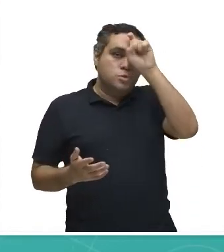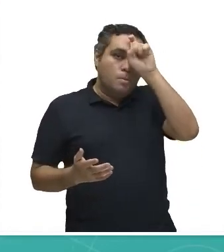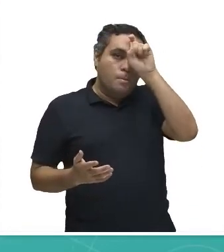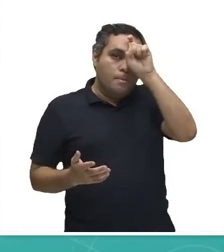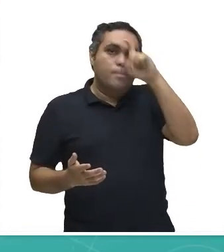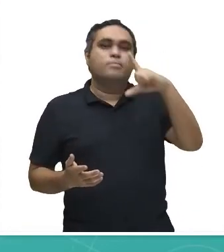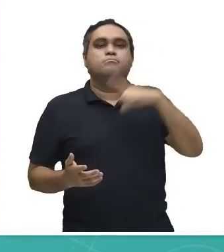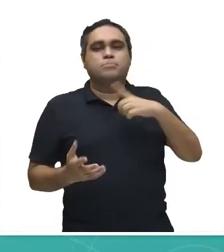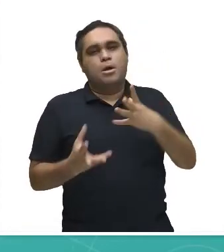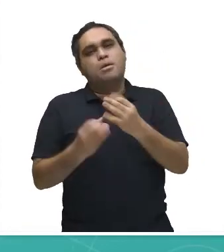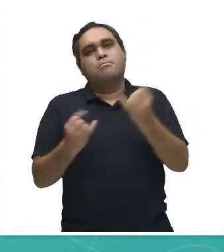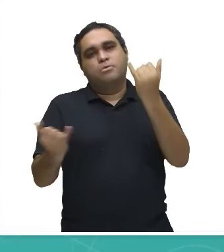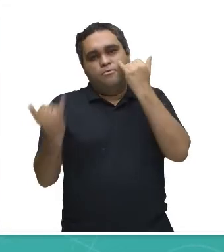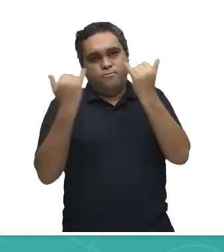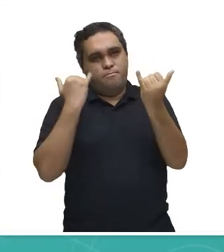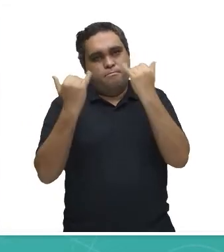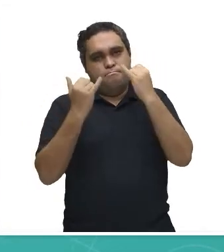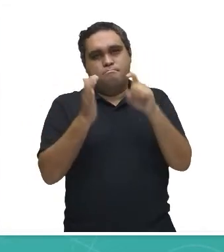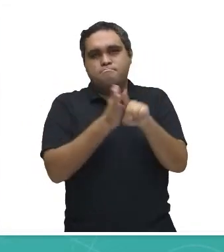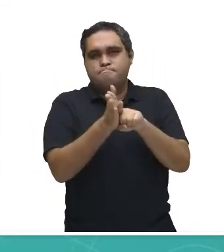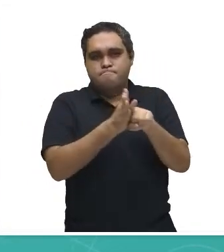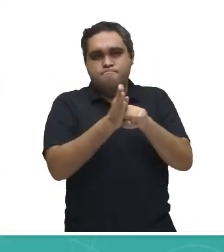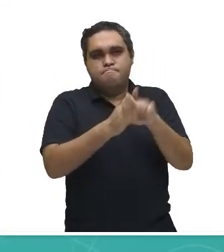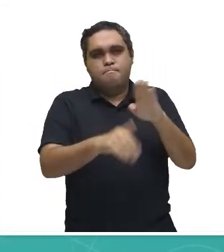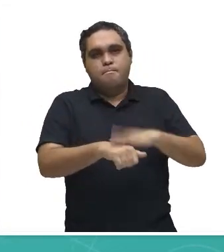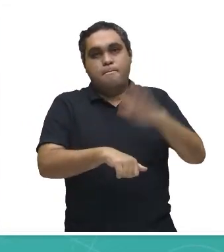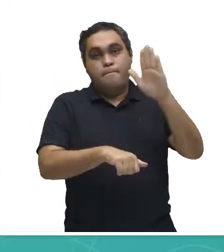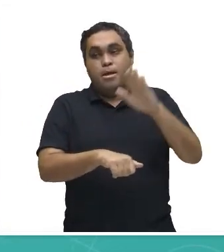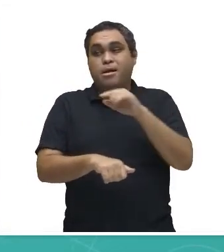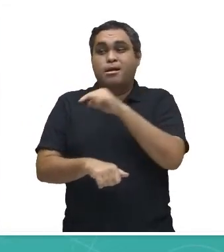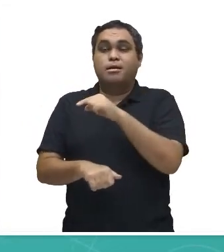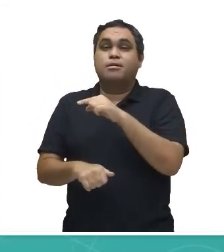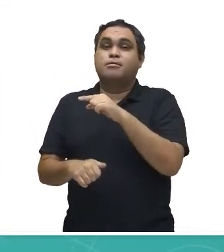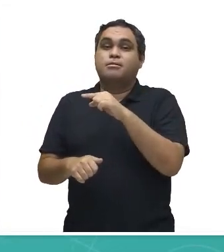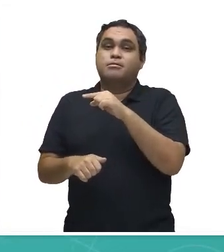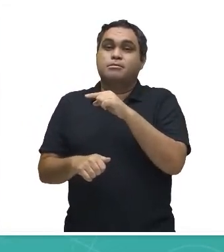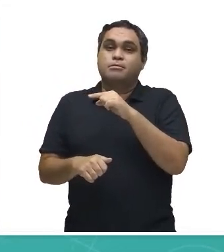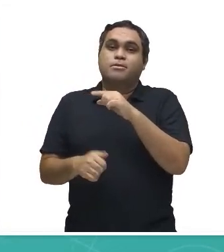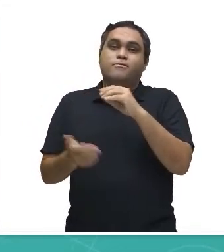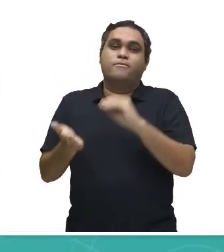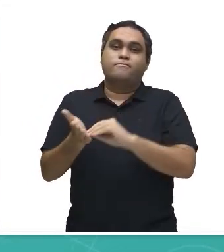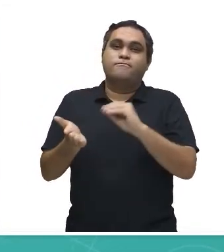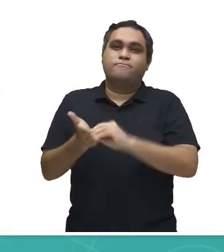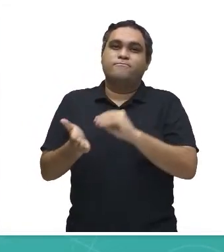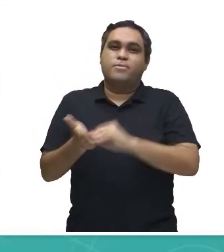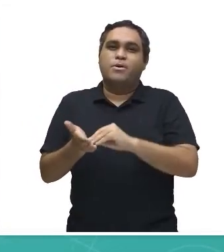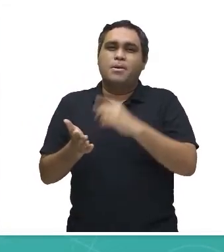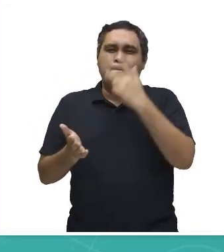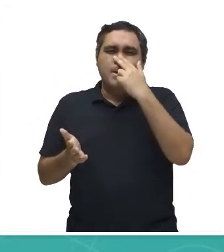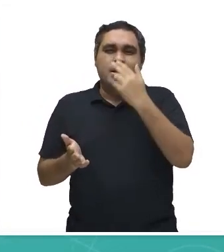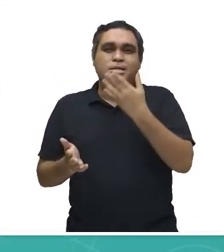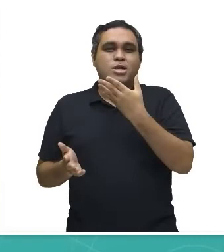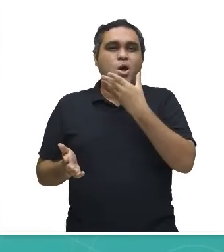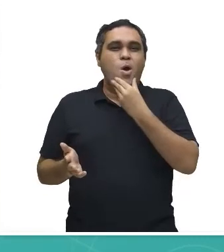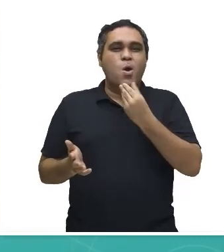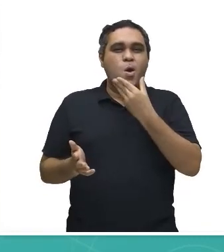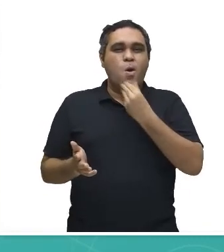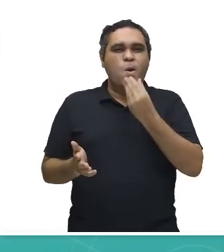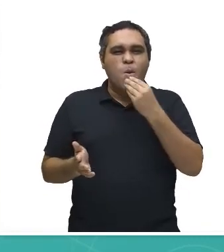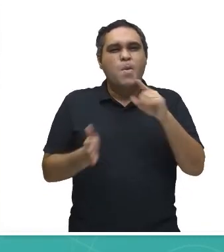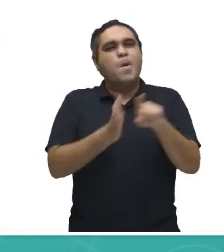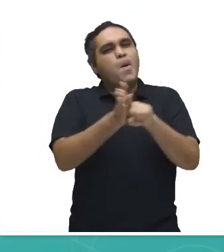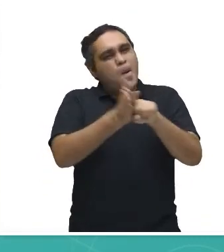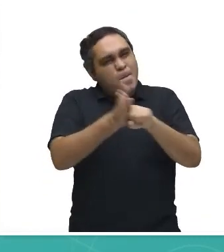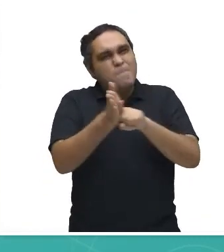também mostra a nossa construção da sociedade, né? Que privilegia a história masculina e deixa apagada ali a